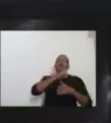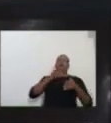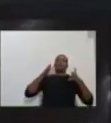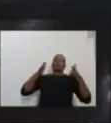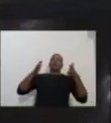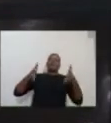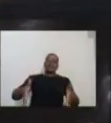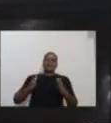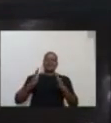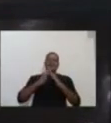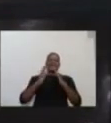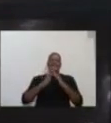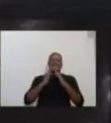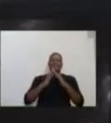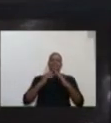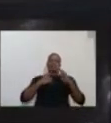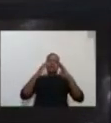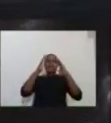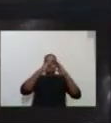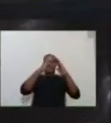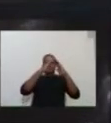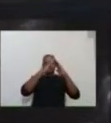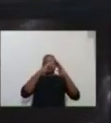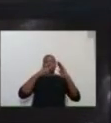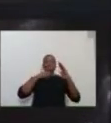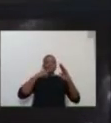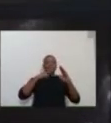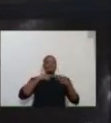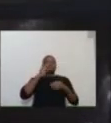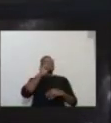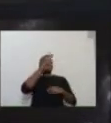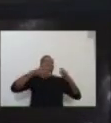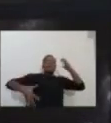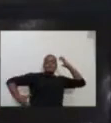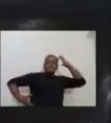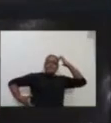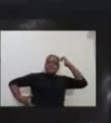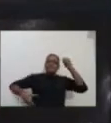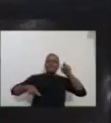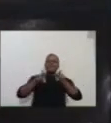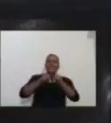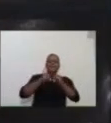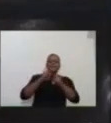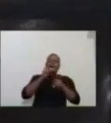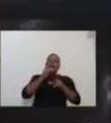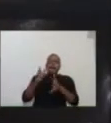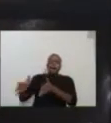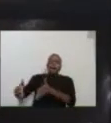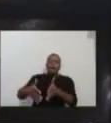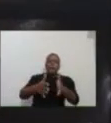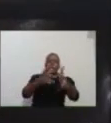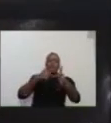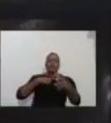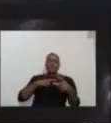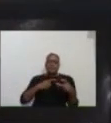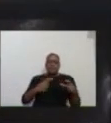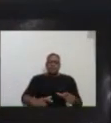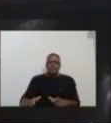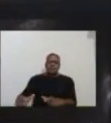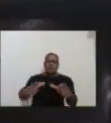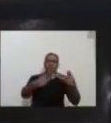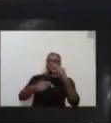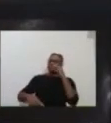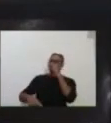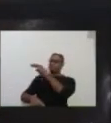na beira de um riacho, onde tem uns buracos, eu vi um carro parado. O capô é levantado, um homem e uma